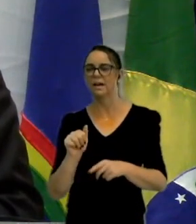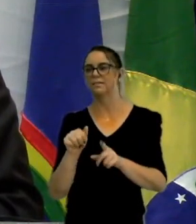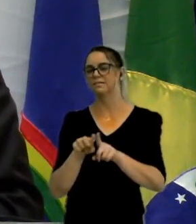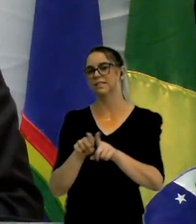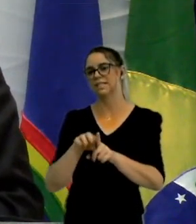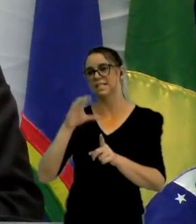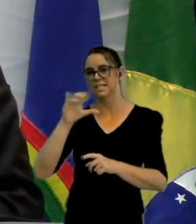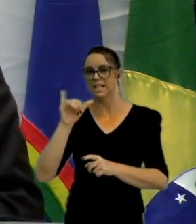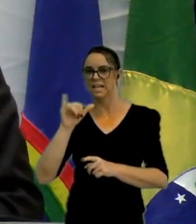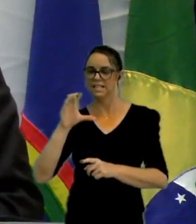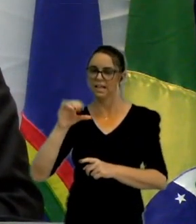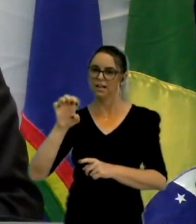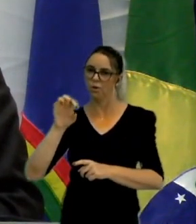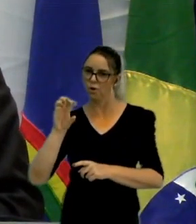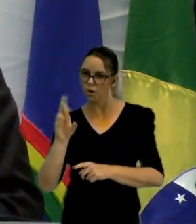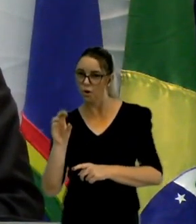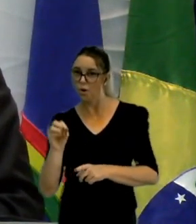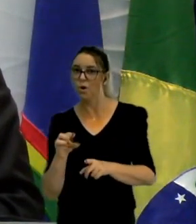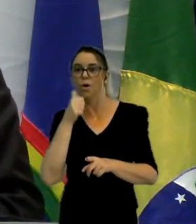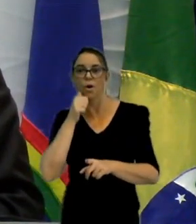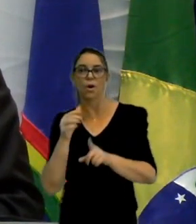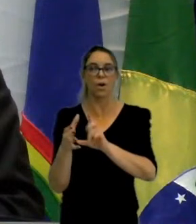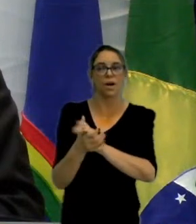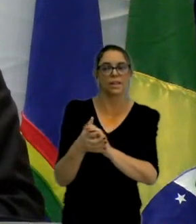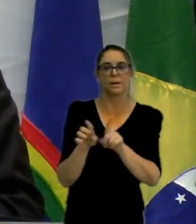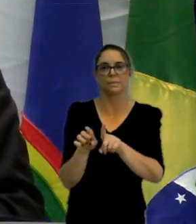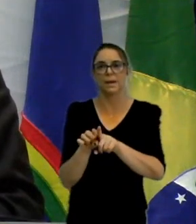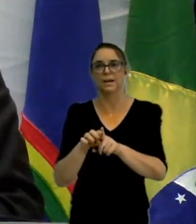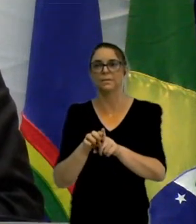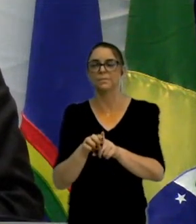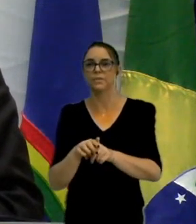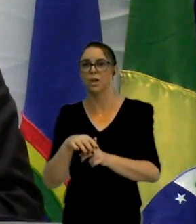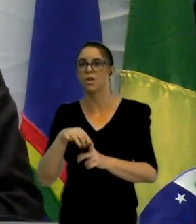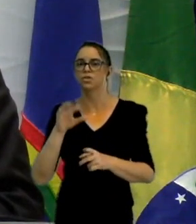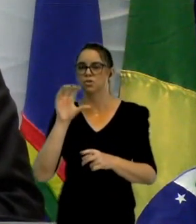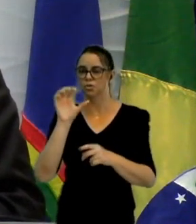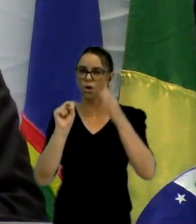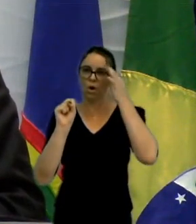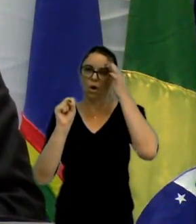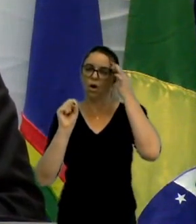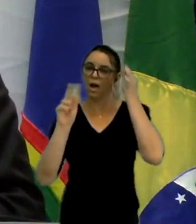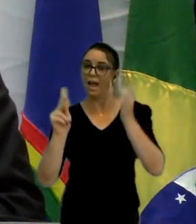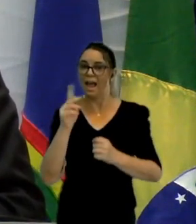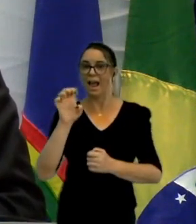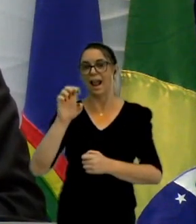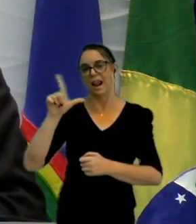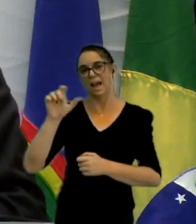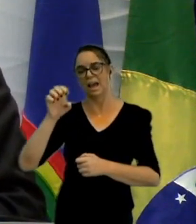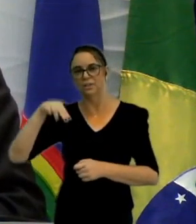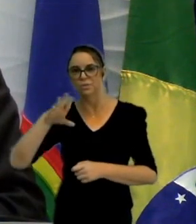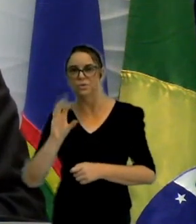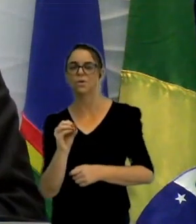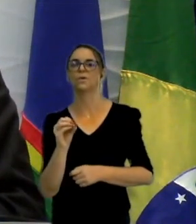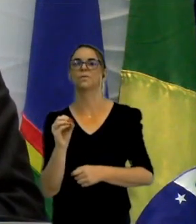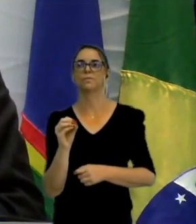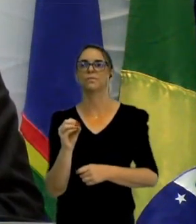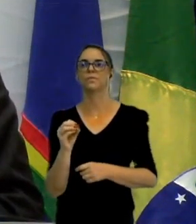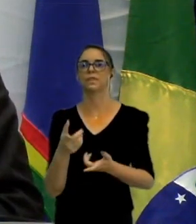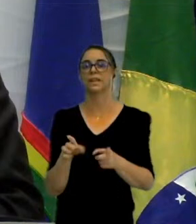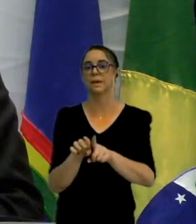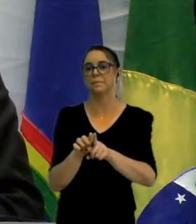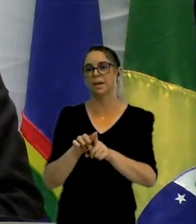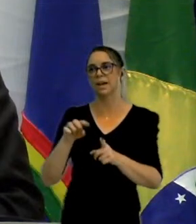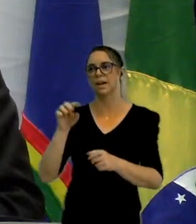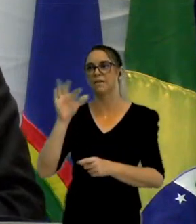Assunção, a Granja Souza, na pessoa do seu Heleno, Supermercado São Bento, na pessoa de Fábio